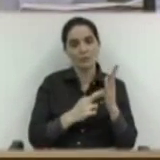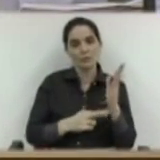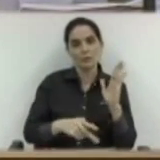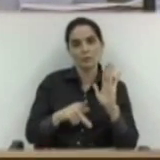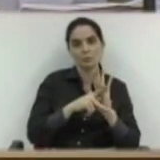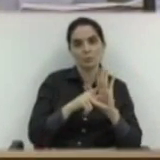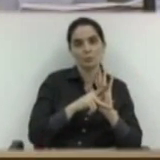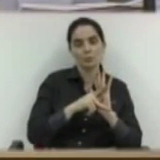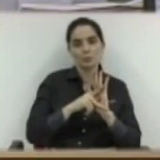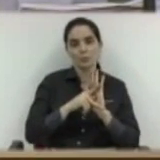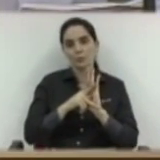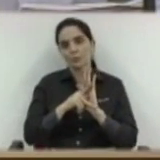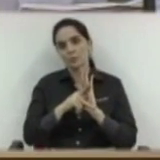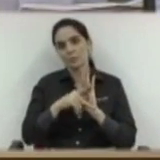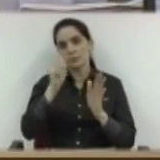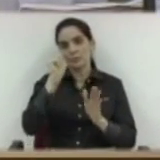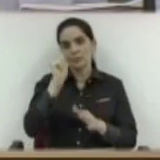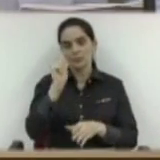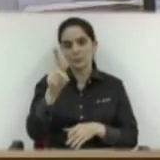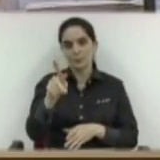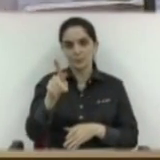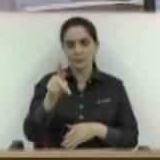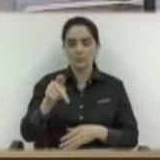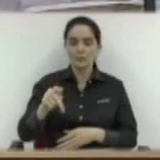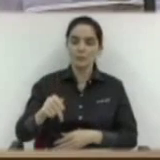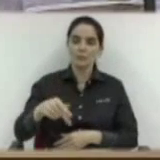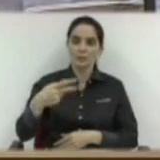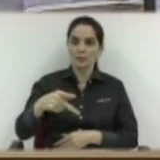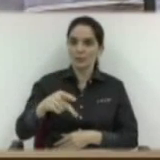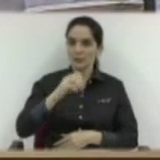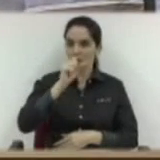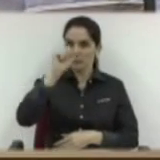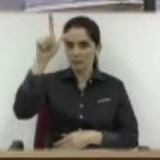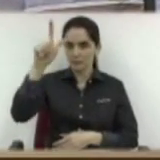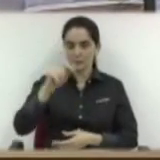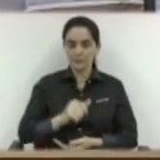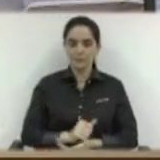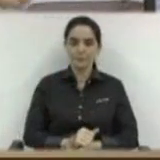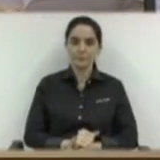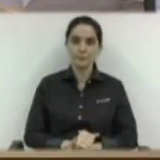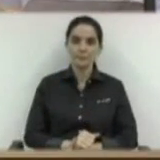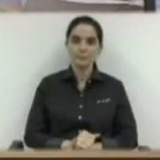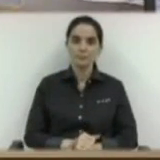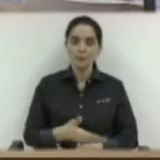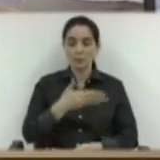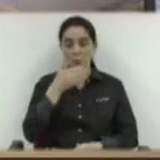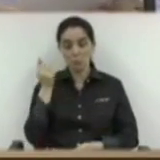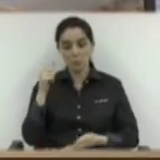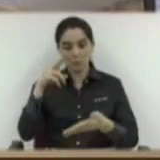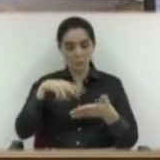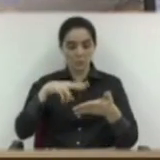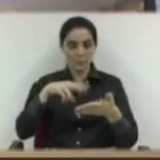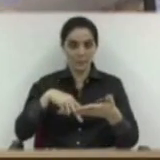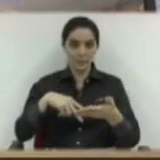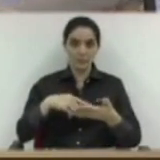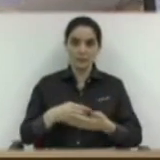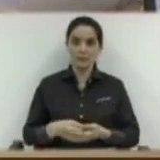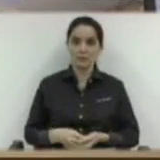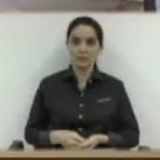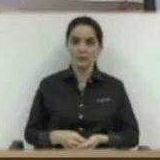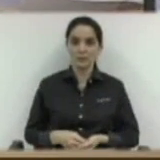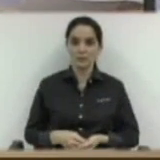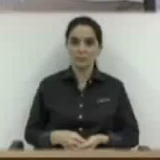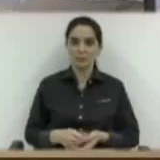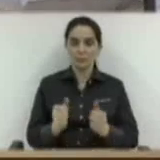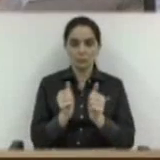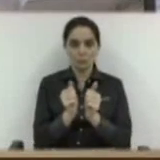de previdência social do município de Limeira e a outras providências. Para melhor análise da proposta, encaminhamos a